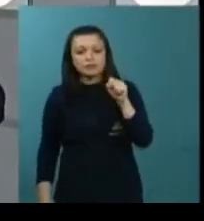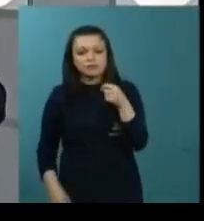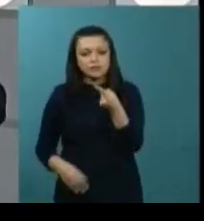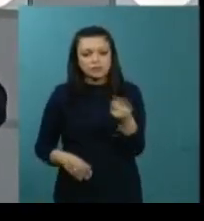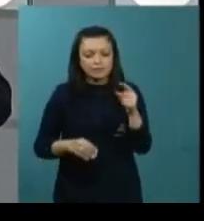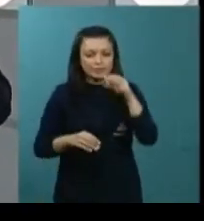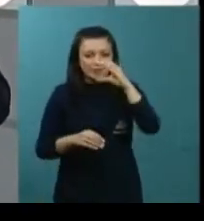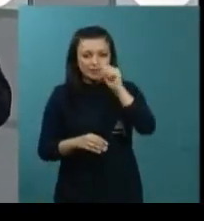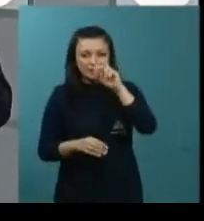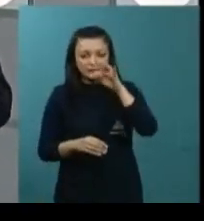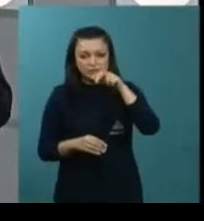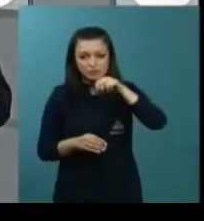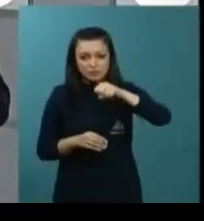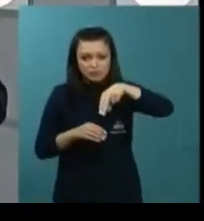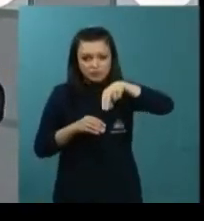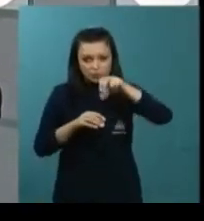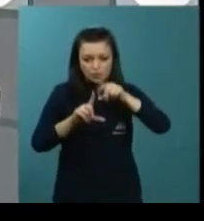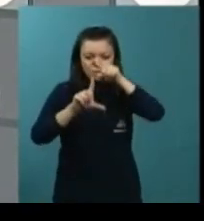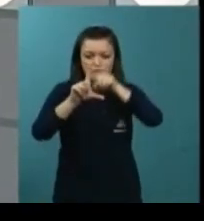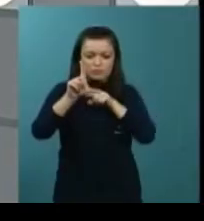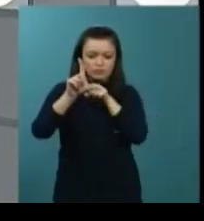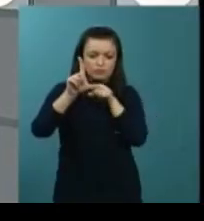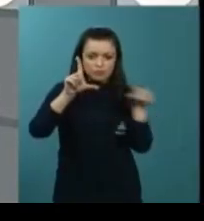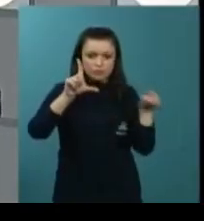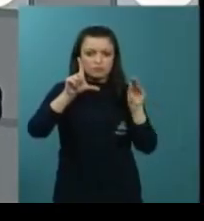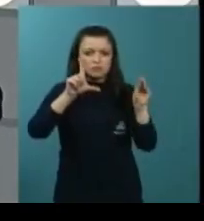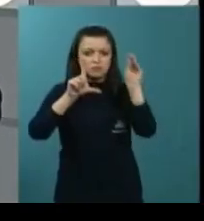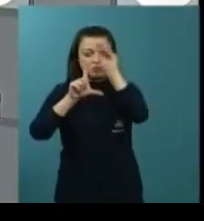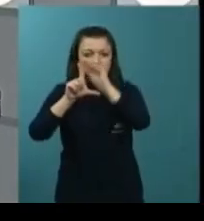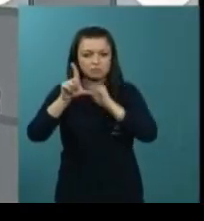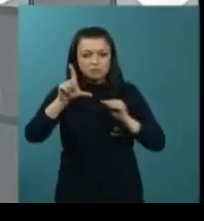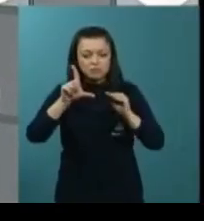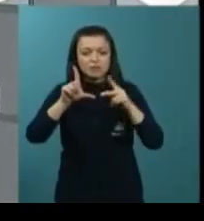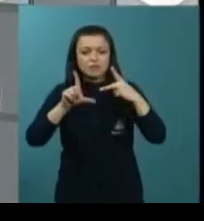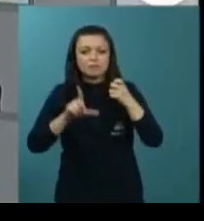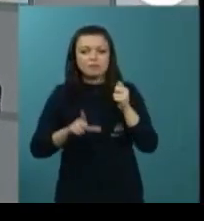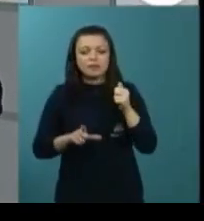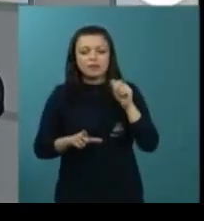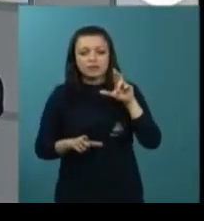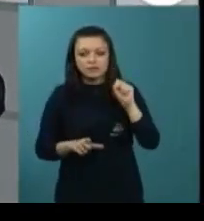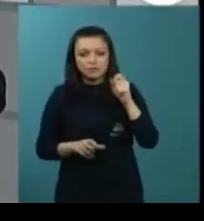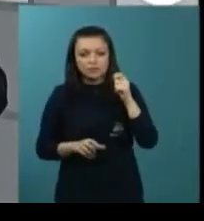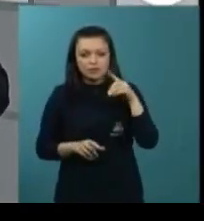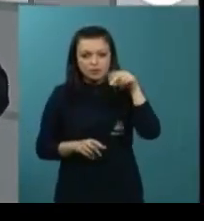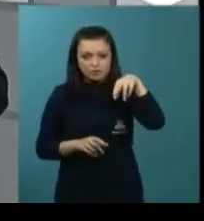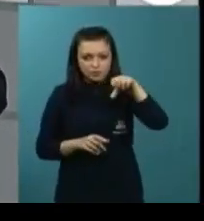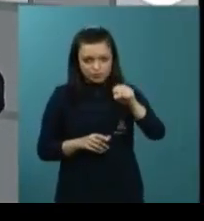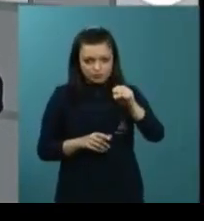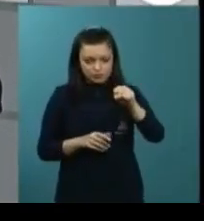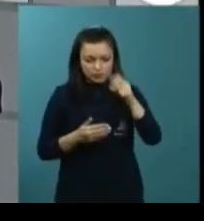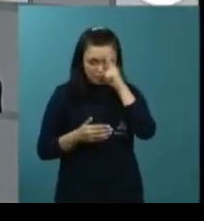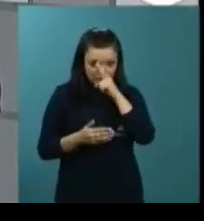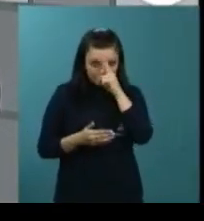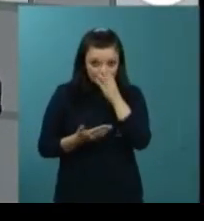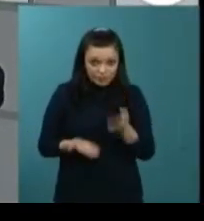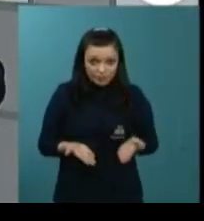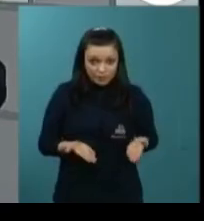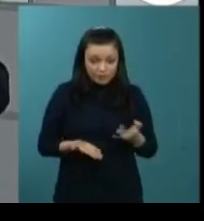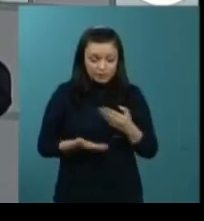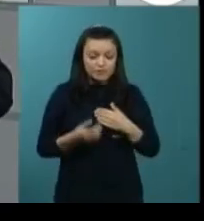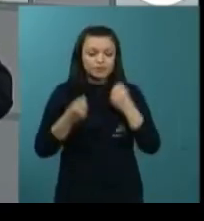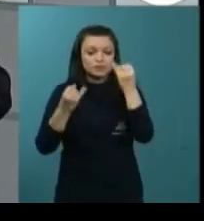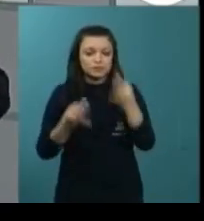cartesiano, cujo resultado é um conjunto constituído por pares ordenados. Lembra-se?